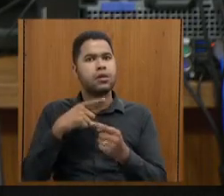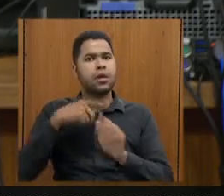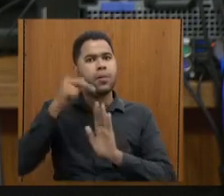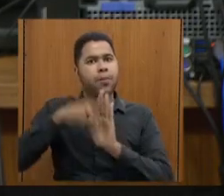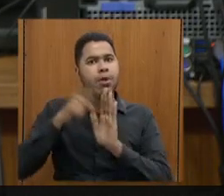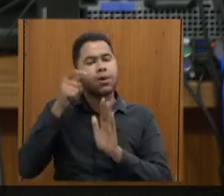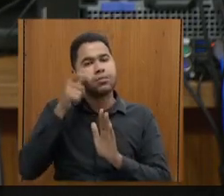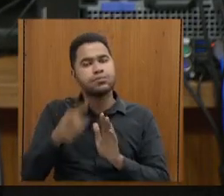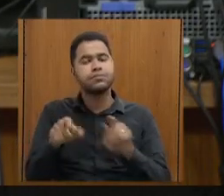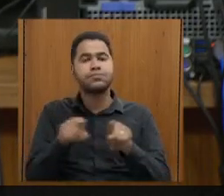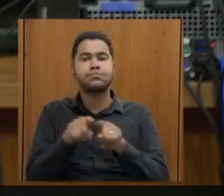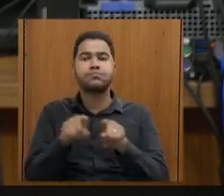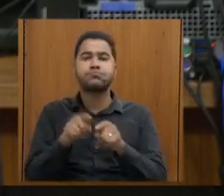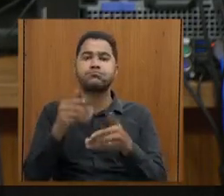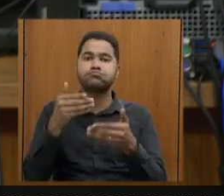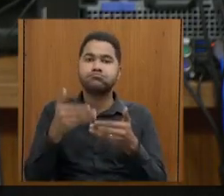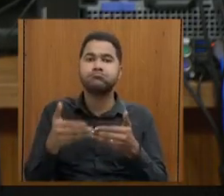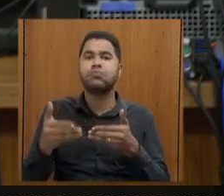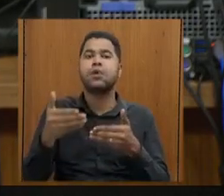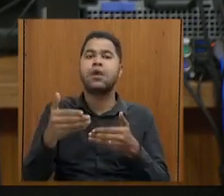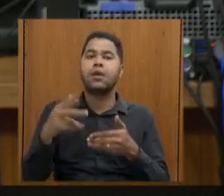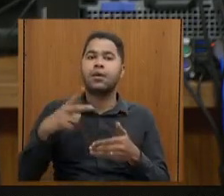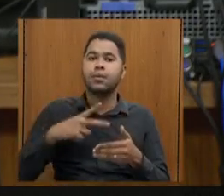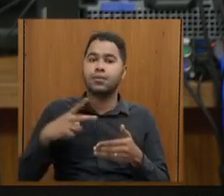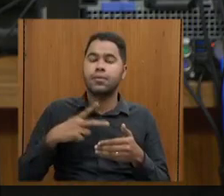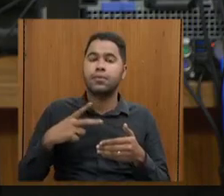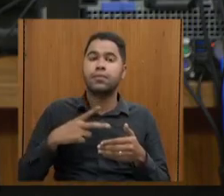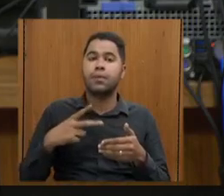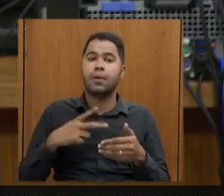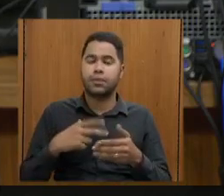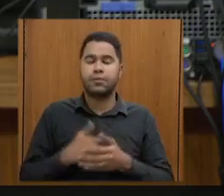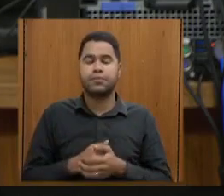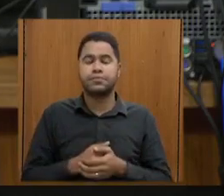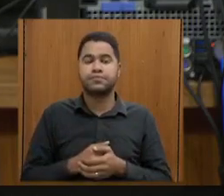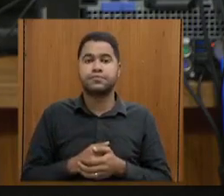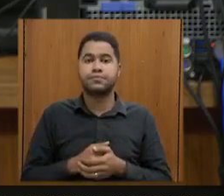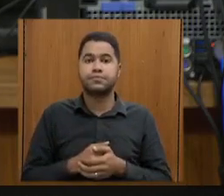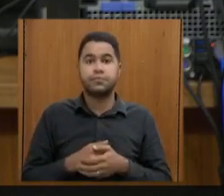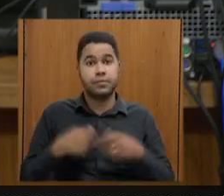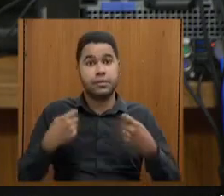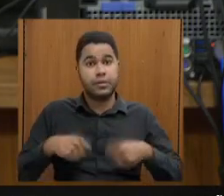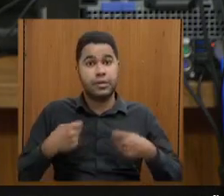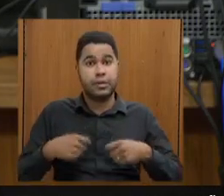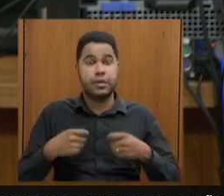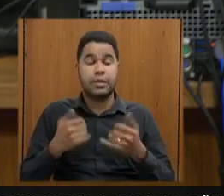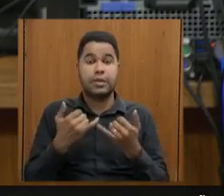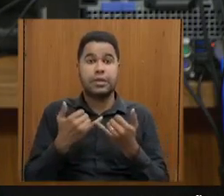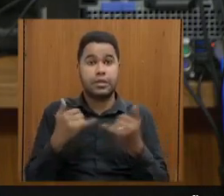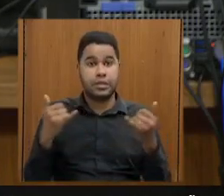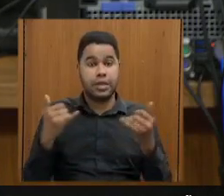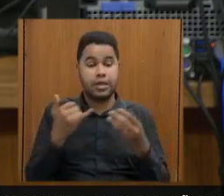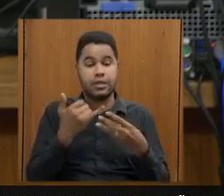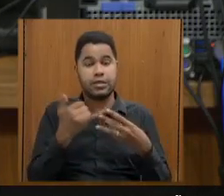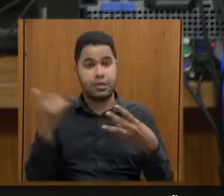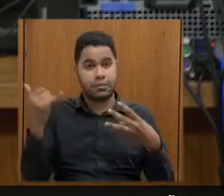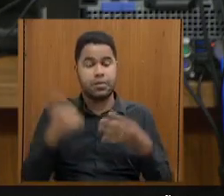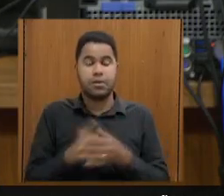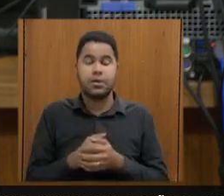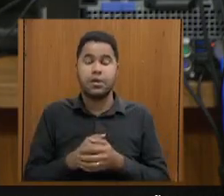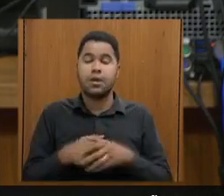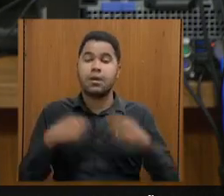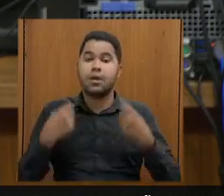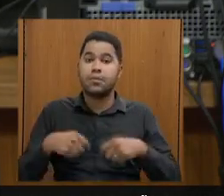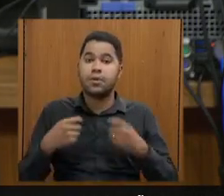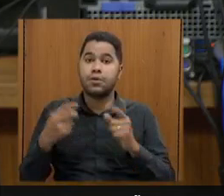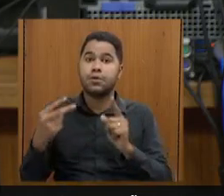lá inclusive com a iniciativa privada fazendo um parque industrial com iniciativa privada que você vai precisar muito da Cemig e é importante